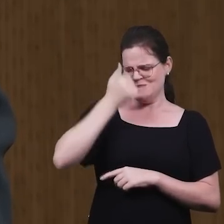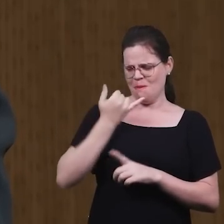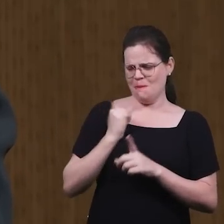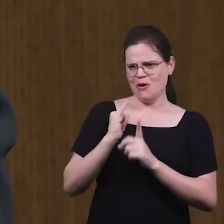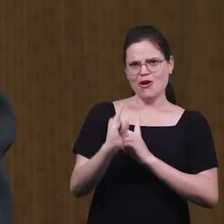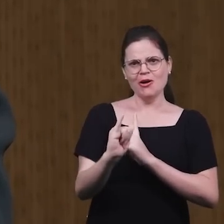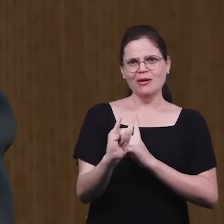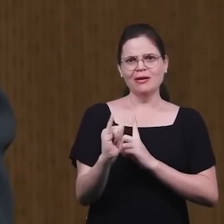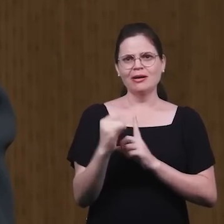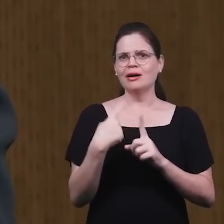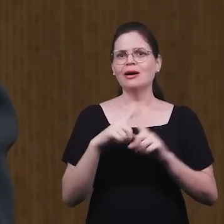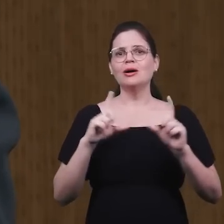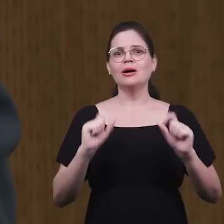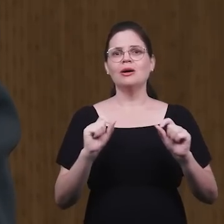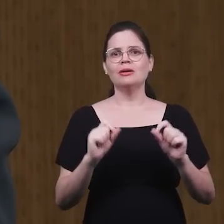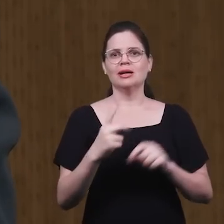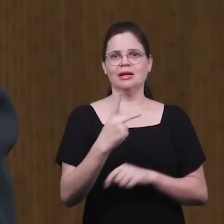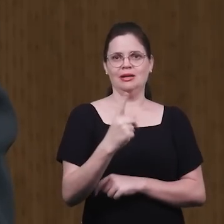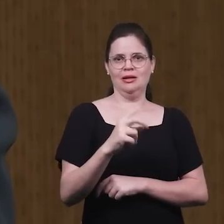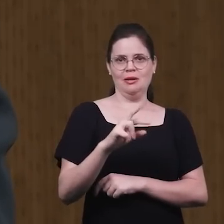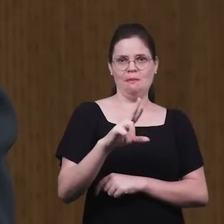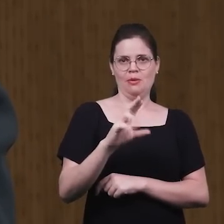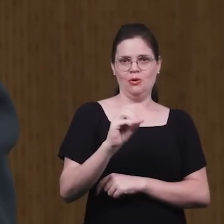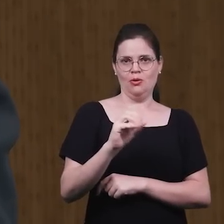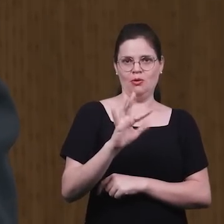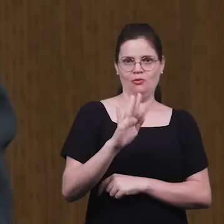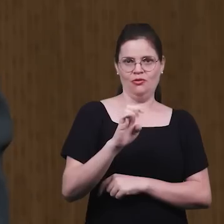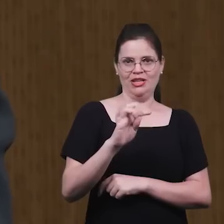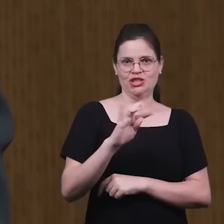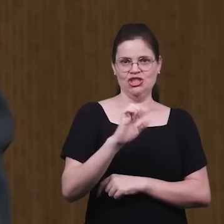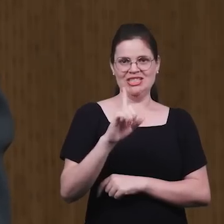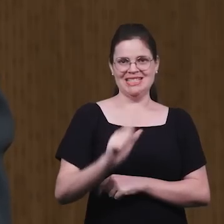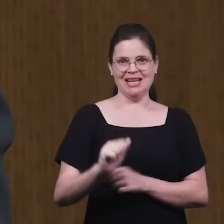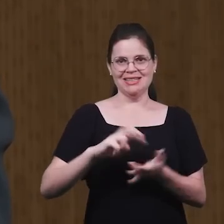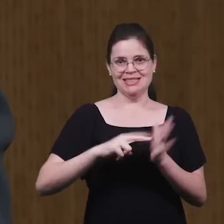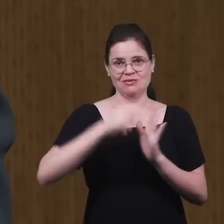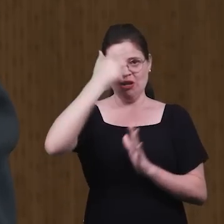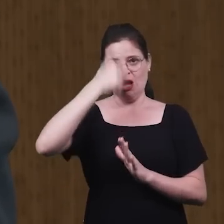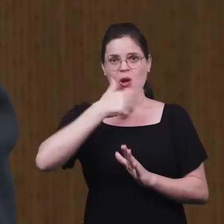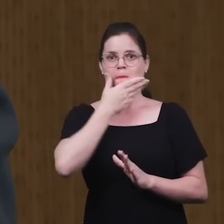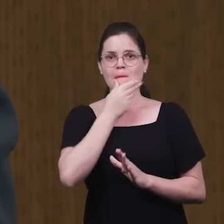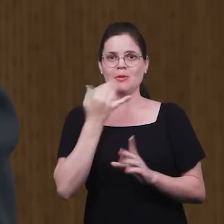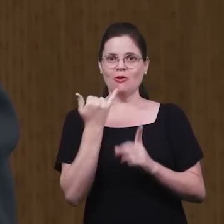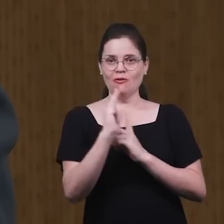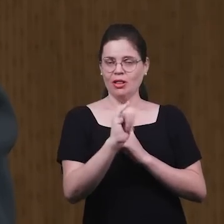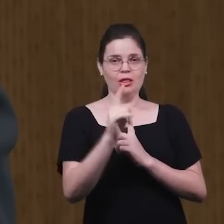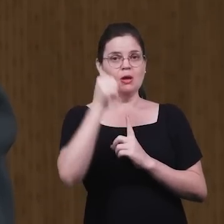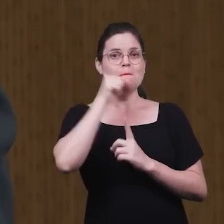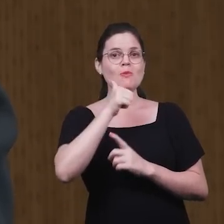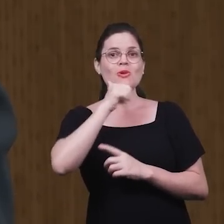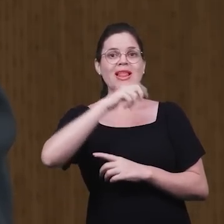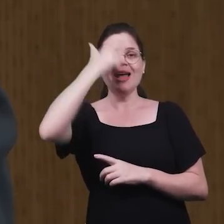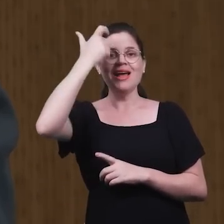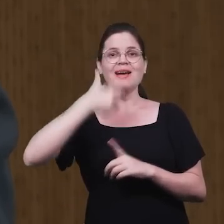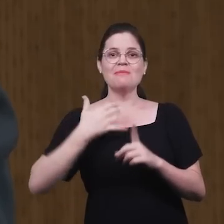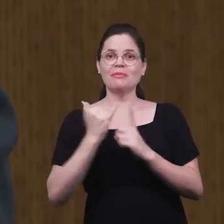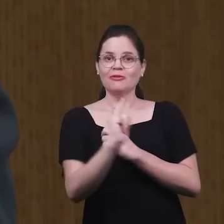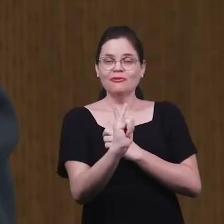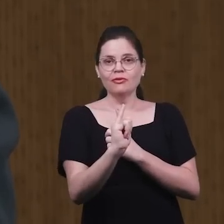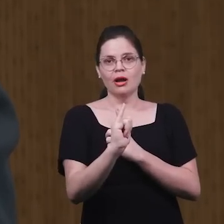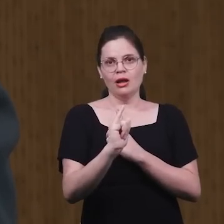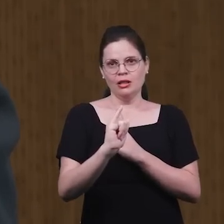profetiza, né? Profetiza quer dizer, é o feminino de profeta. Então ela diz ter a verdade, mas ela realmente não tem a